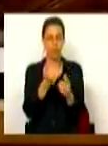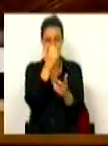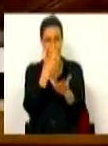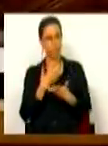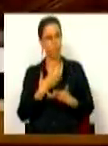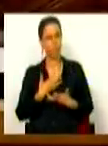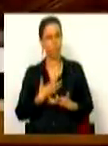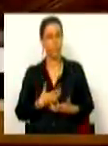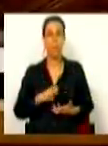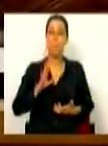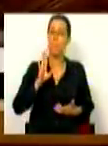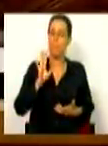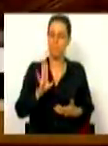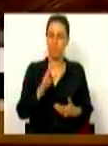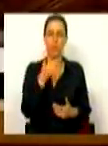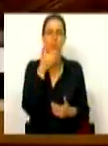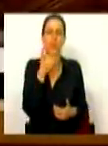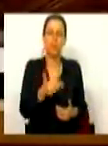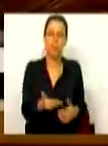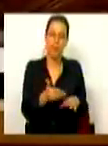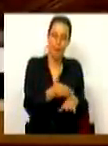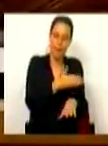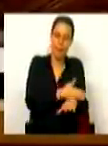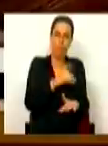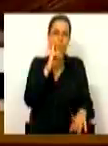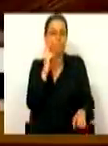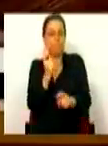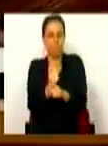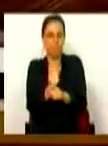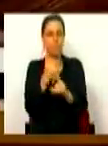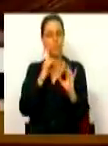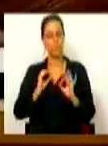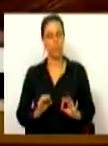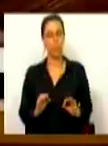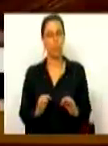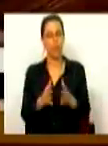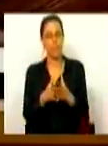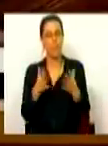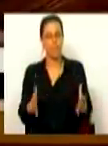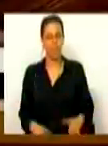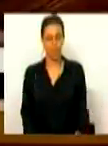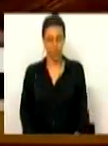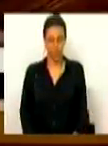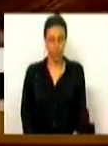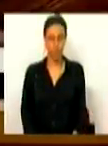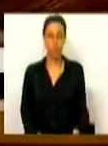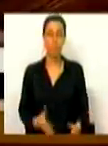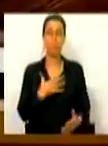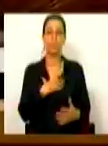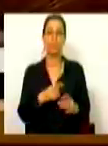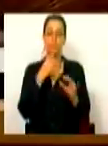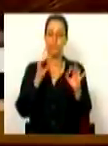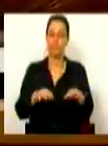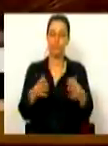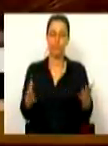frustrante, mas a experiência anterior exigia um cuidado aumentado. Gostava de